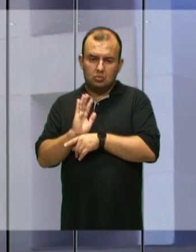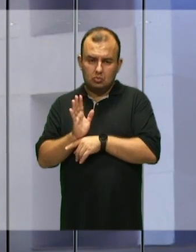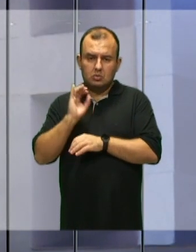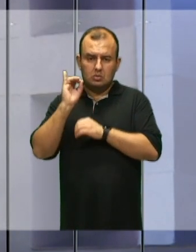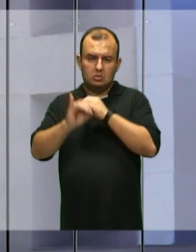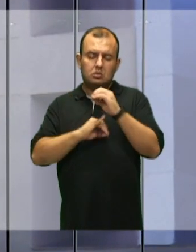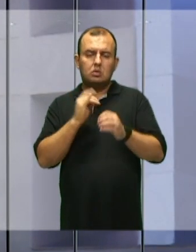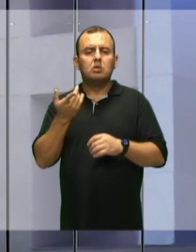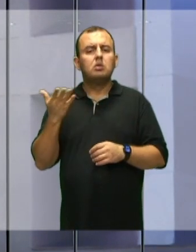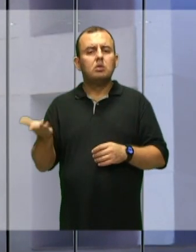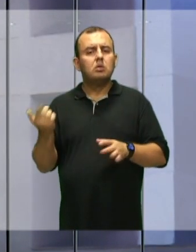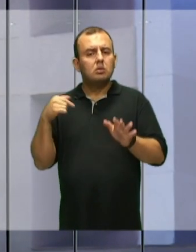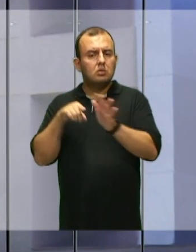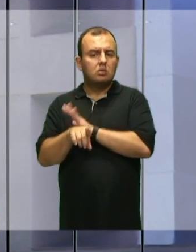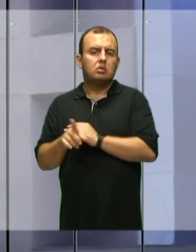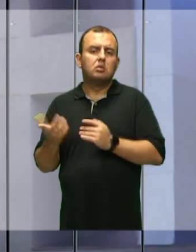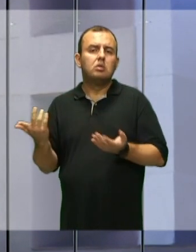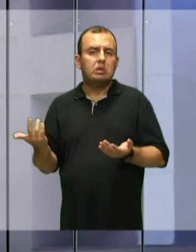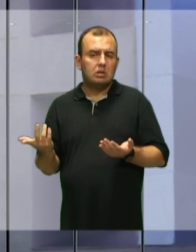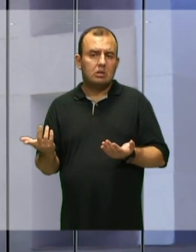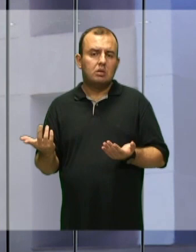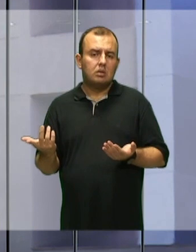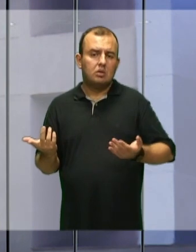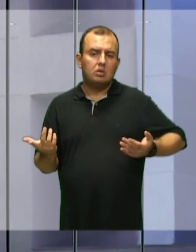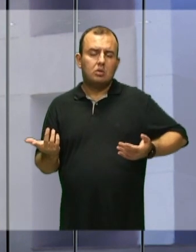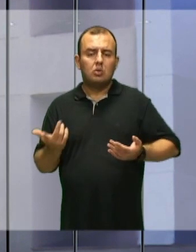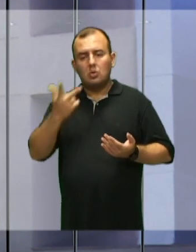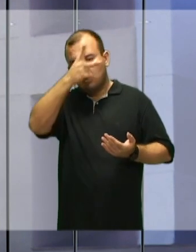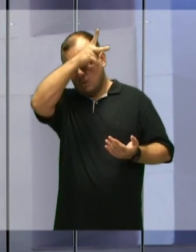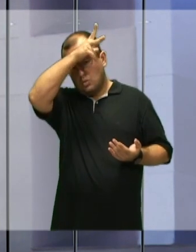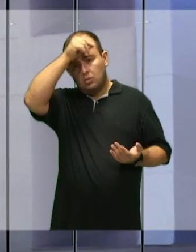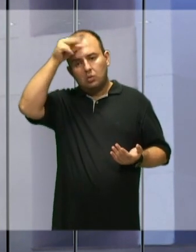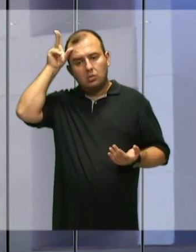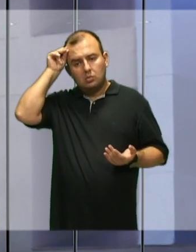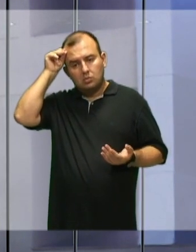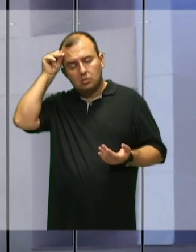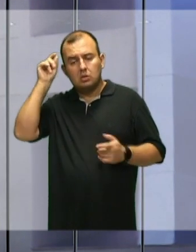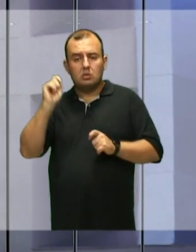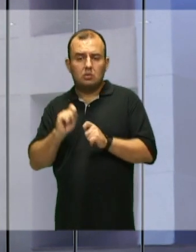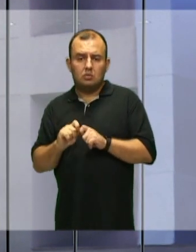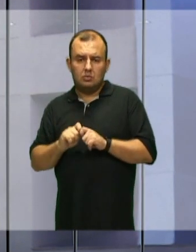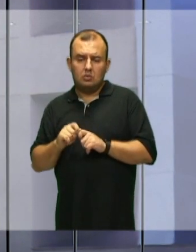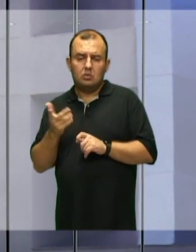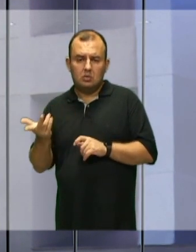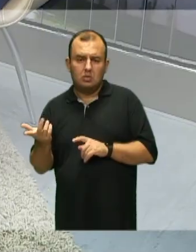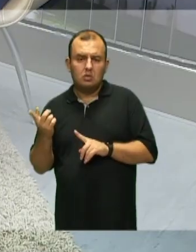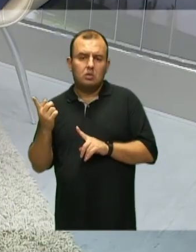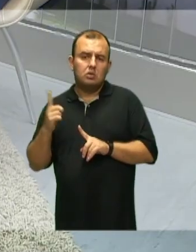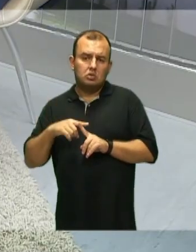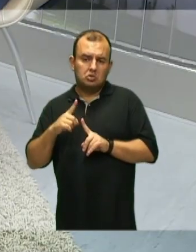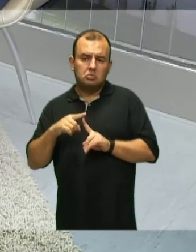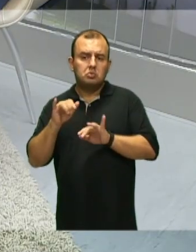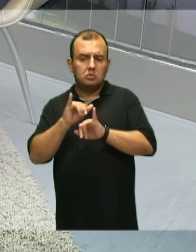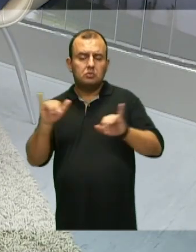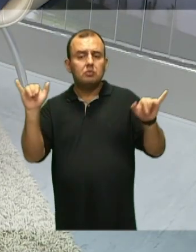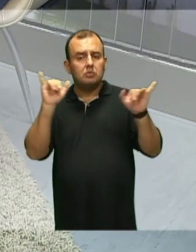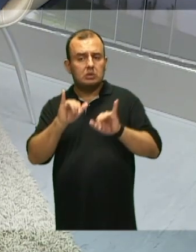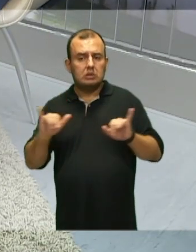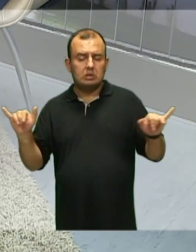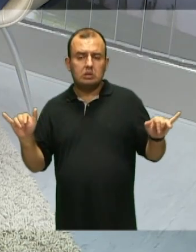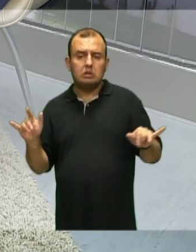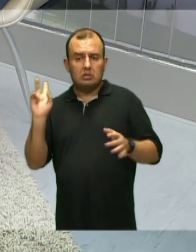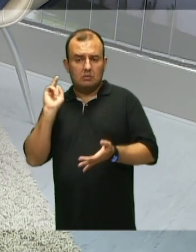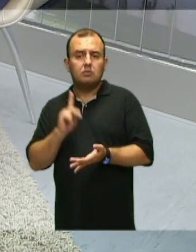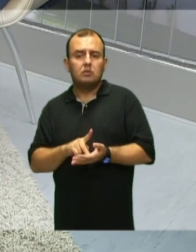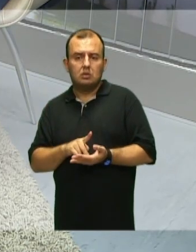aí até que ponto se questiona isso até que ponto né um prefeito fazer esse tipo de de de mídia e se é verdadeiro na